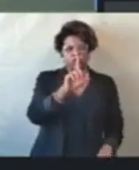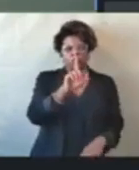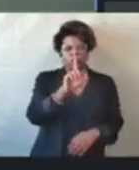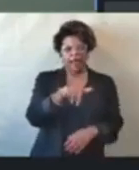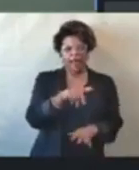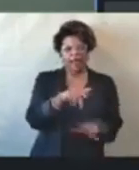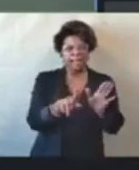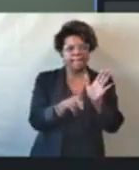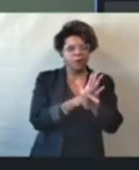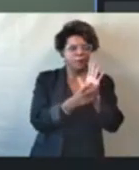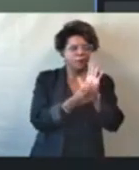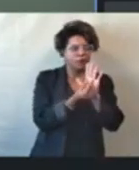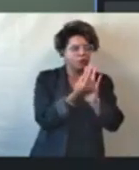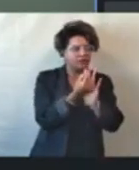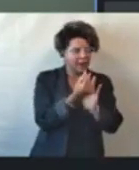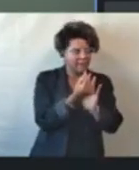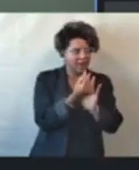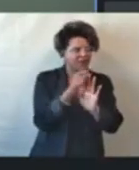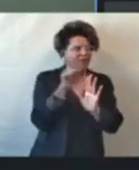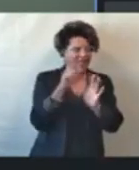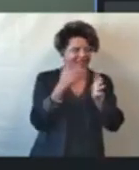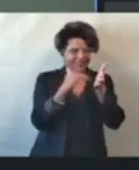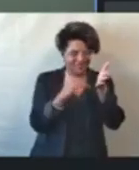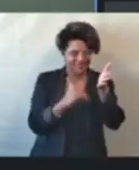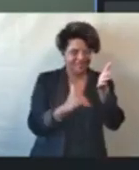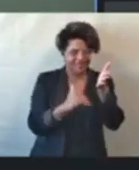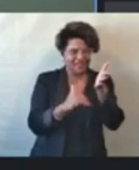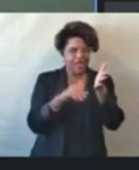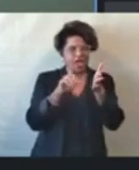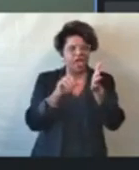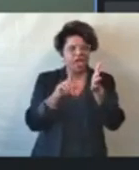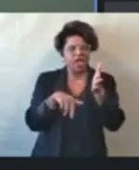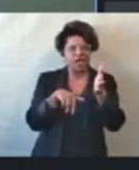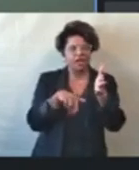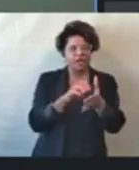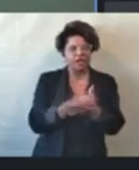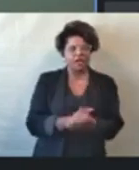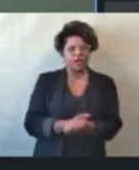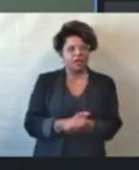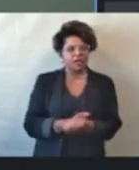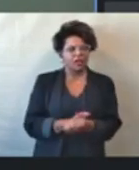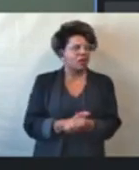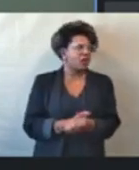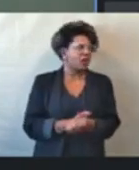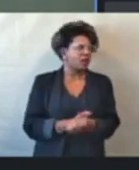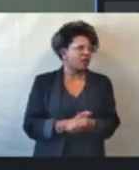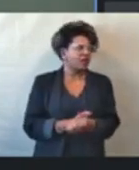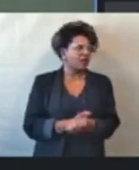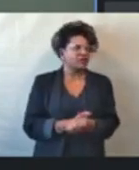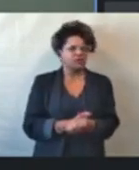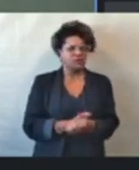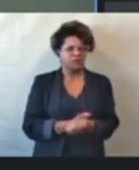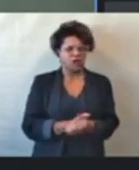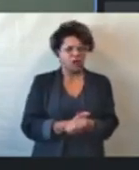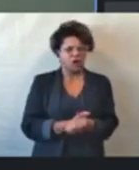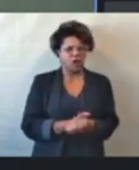unidade orçamentária, assim como uma secretaria, né? Ele é uma UO, que a gente chama, né? Unidade orçamentária. É classificado em